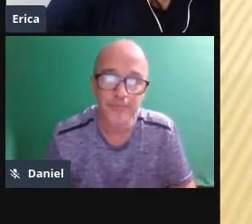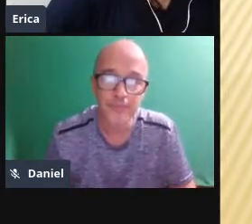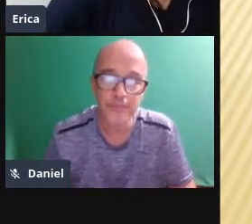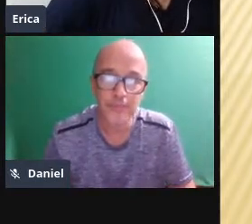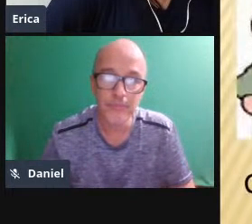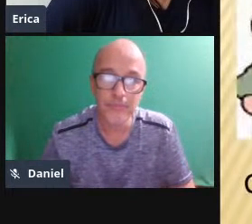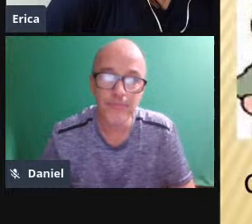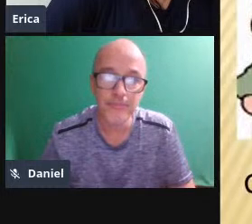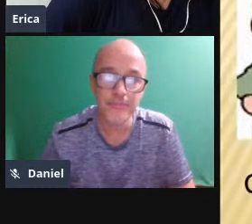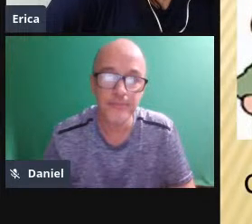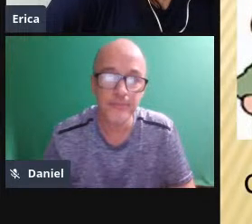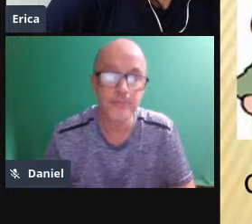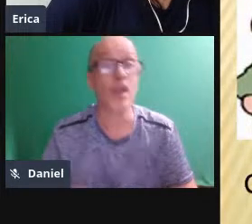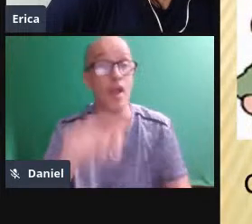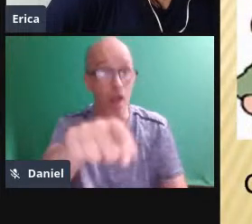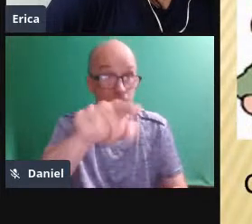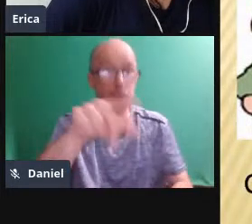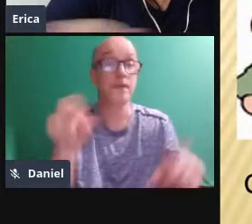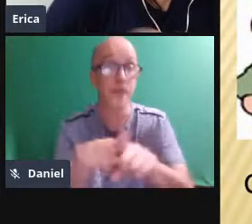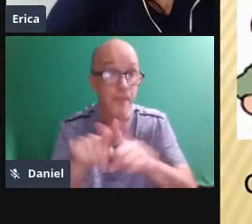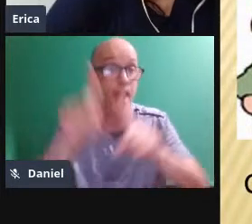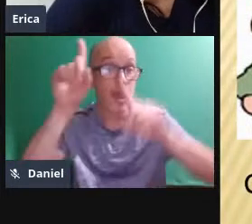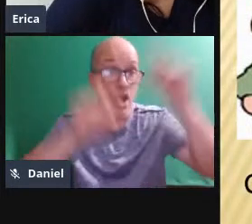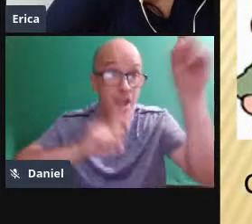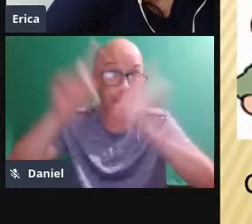ela é importante.